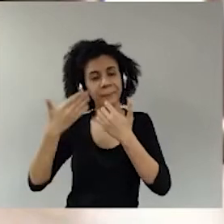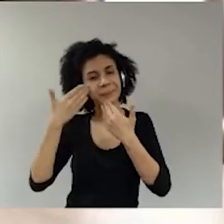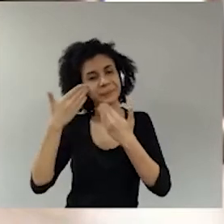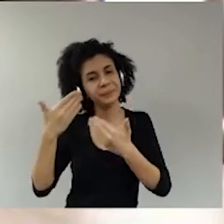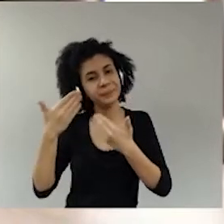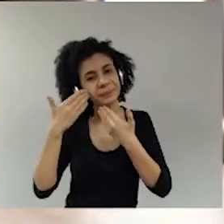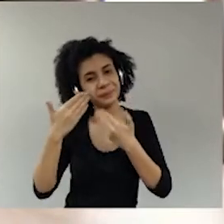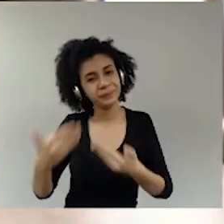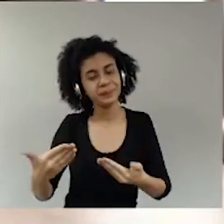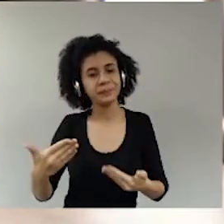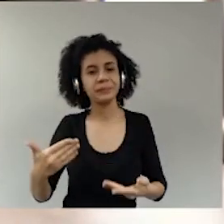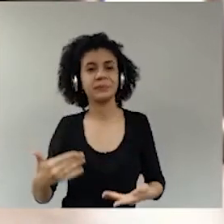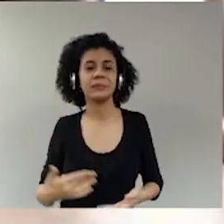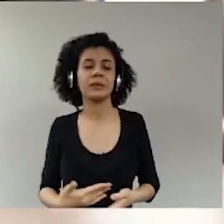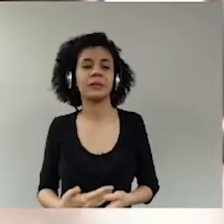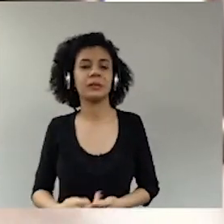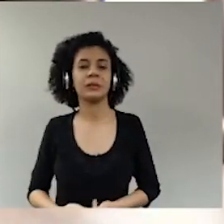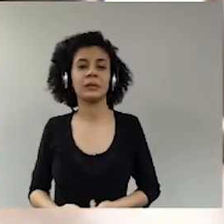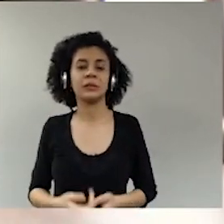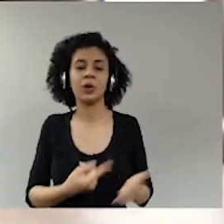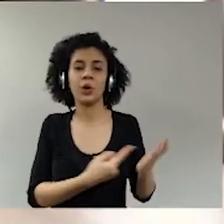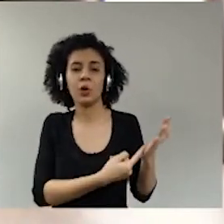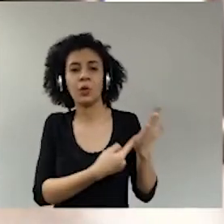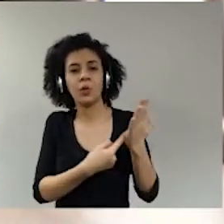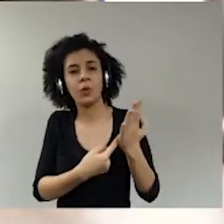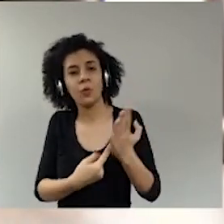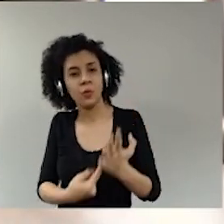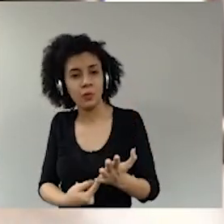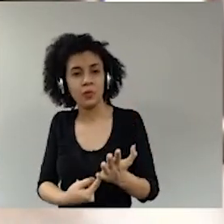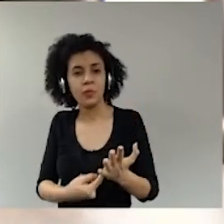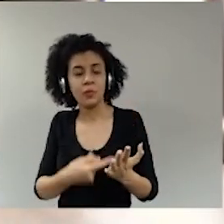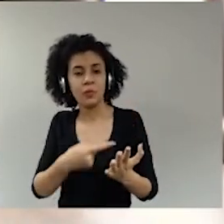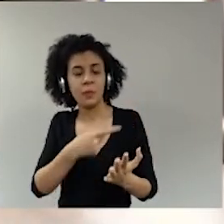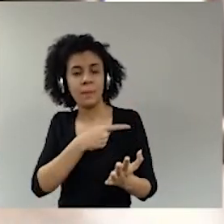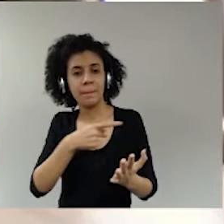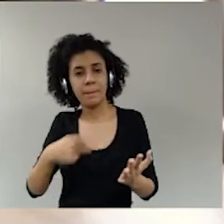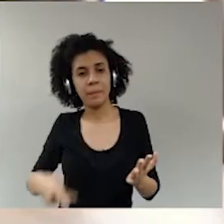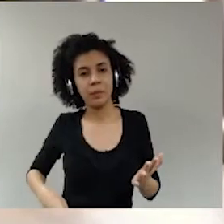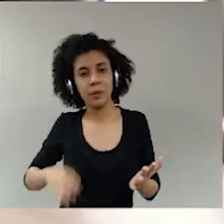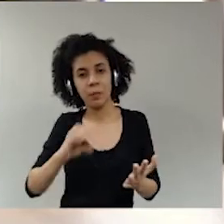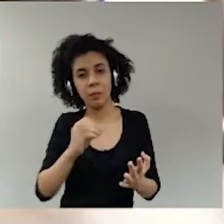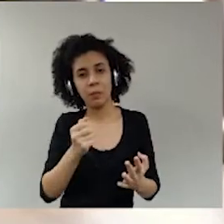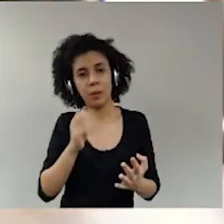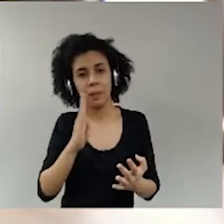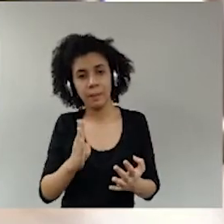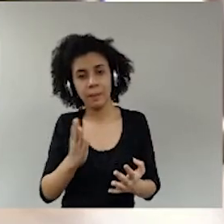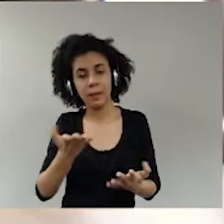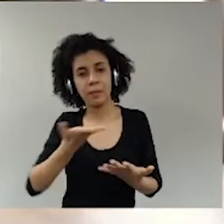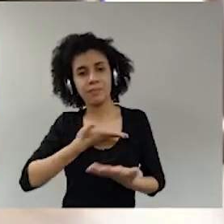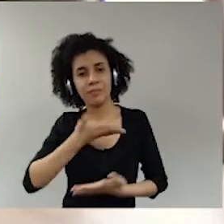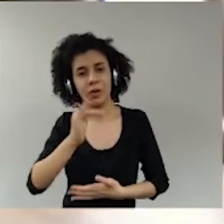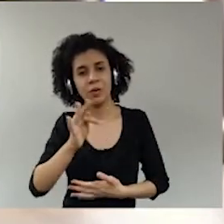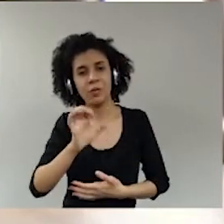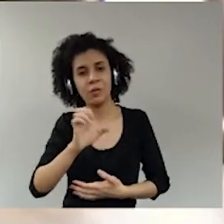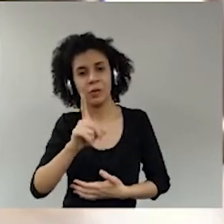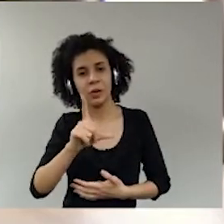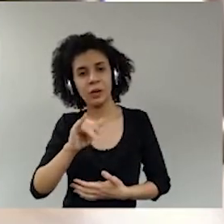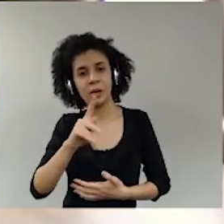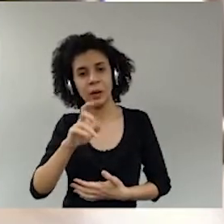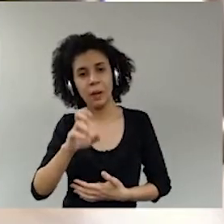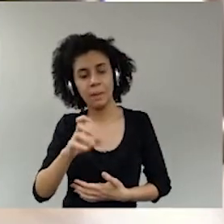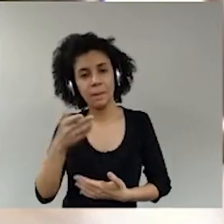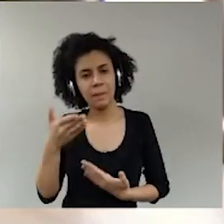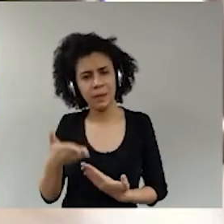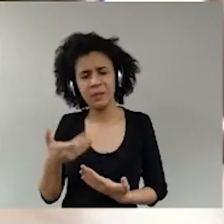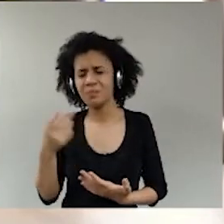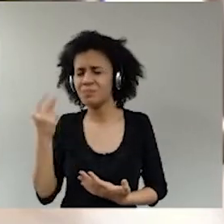agradecer o convite ao presidente da OAB Nacional, meu amigo Filipe Santa Cruz. Desde a época de